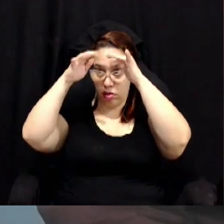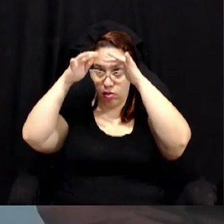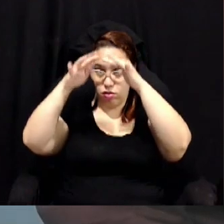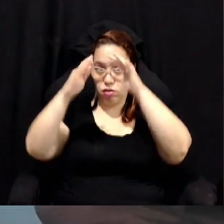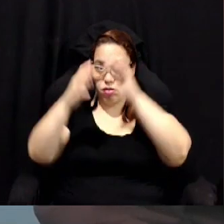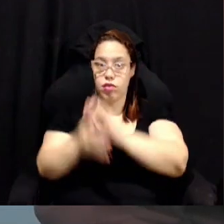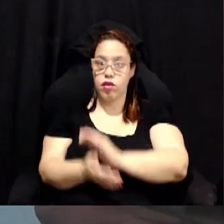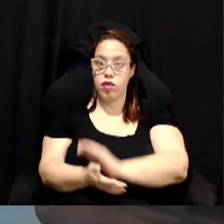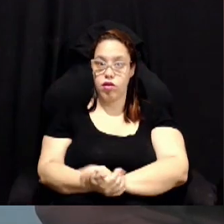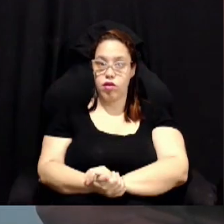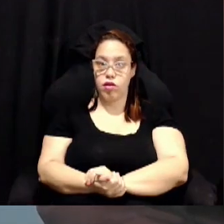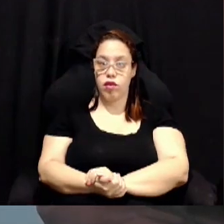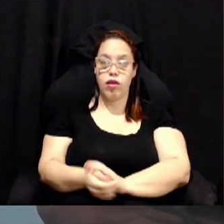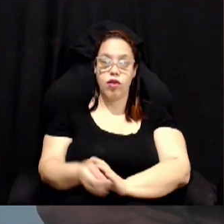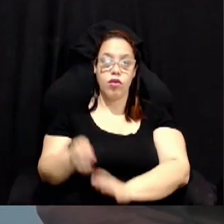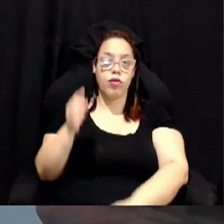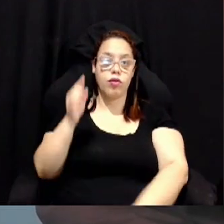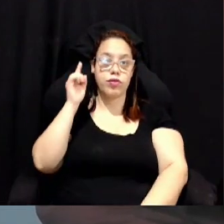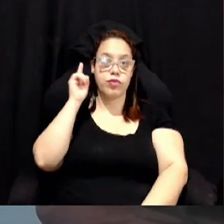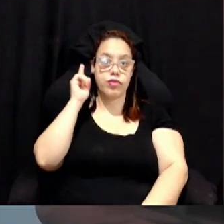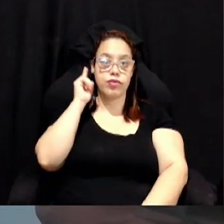com uma deficiência